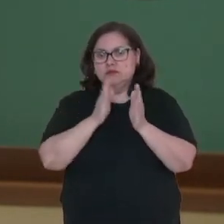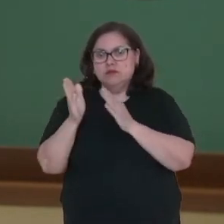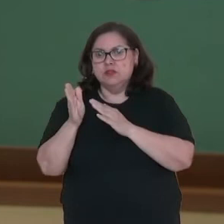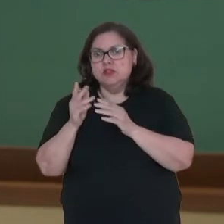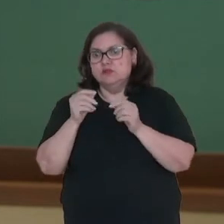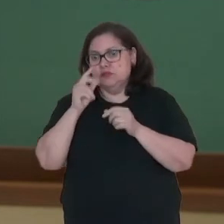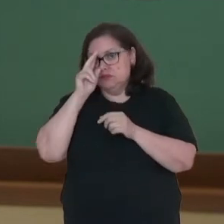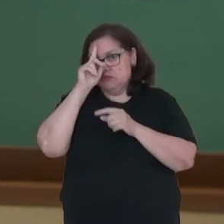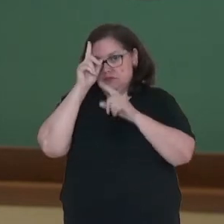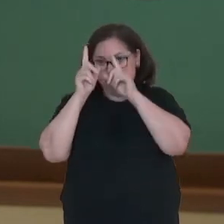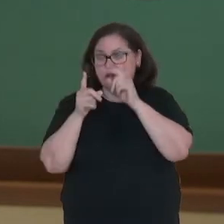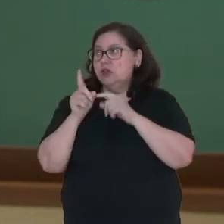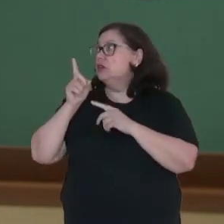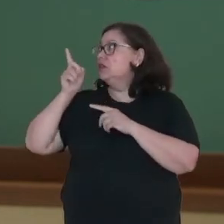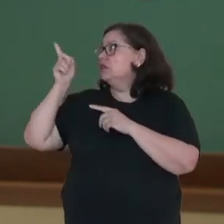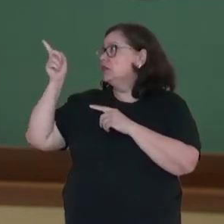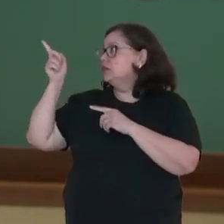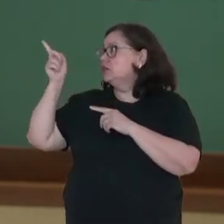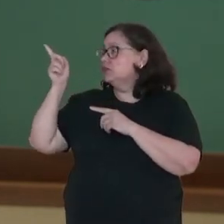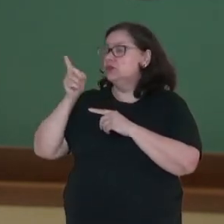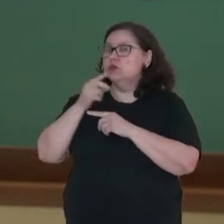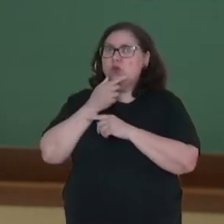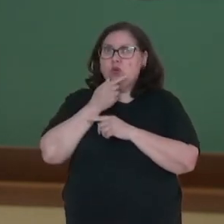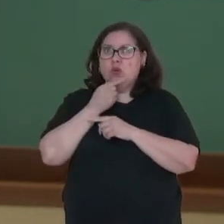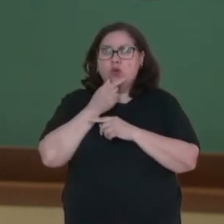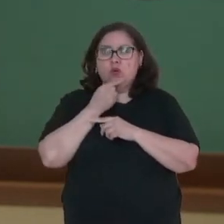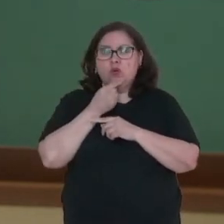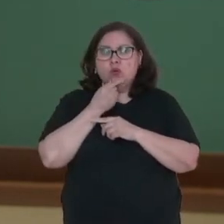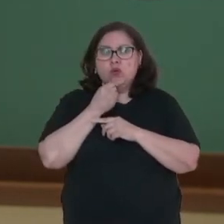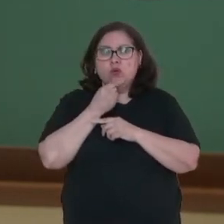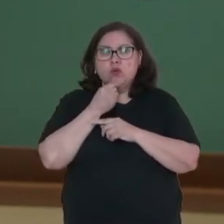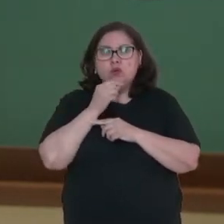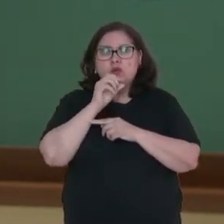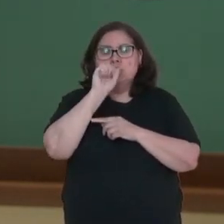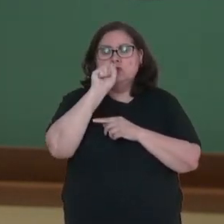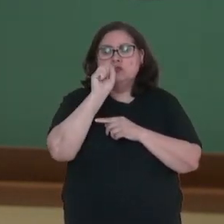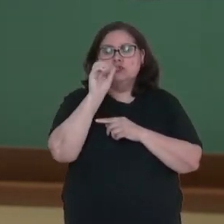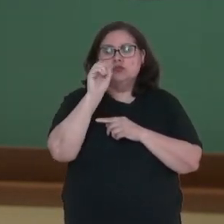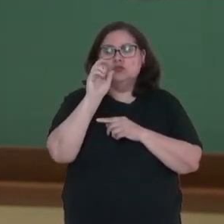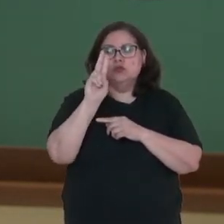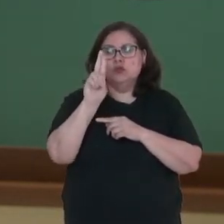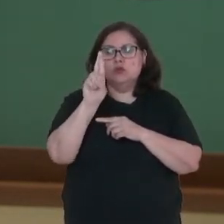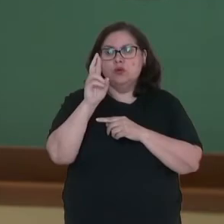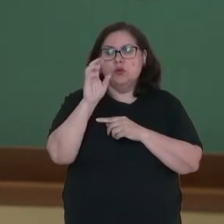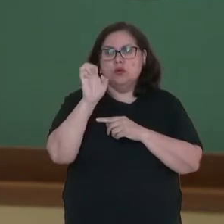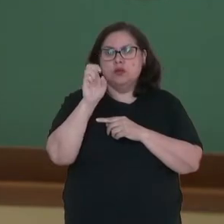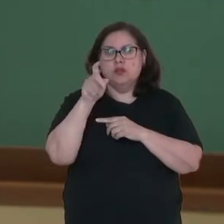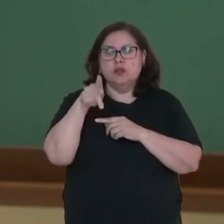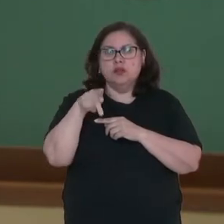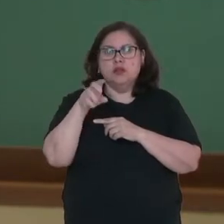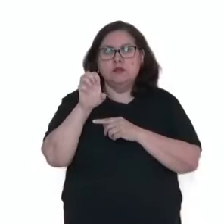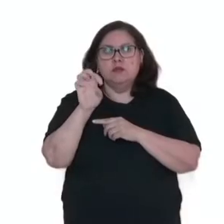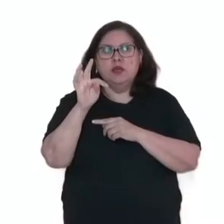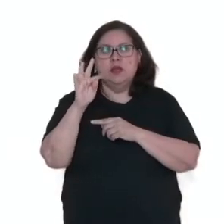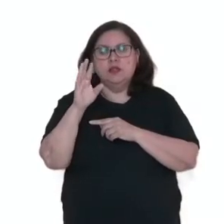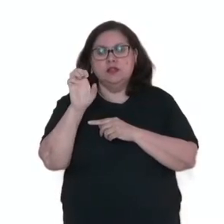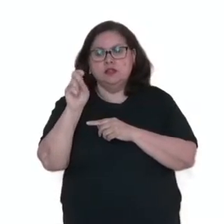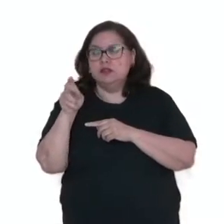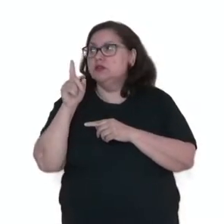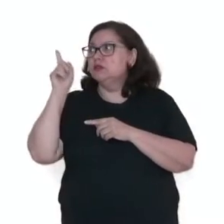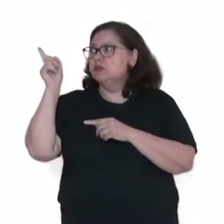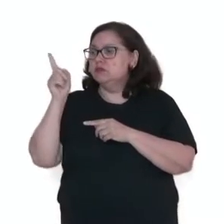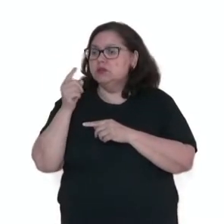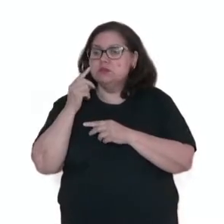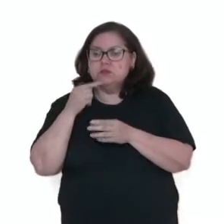foi criada por esse bioquímico chamado Søren Peter Lauritz. Tá? Ele era